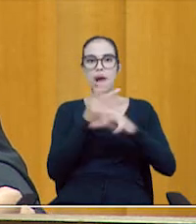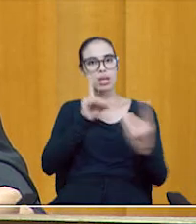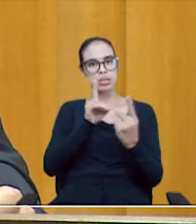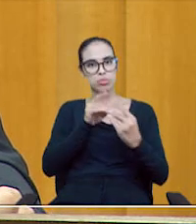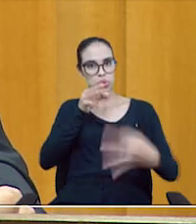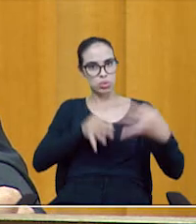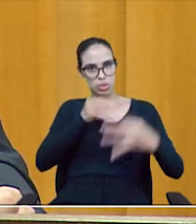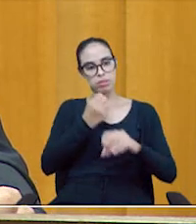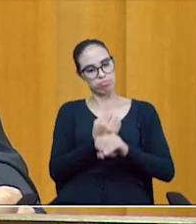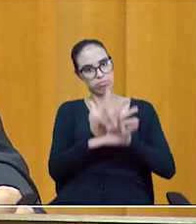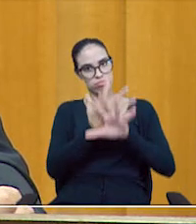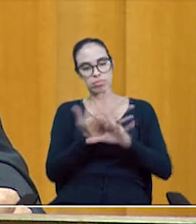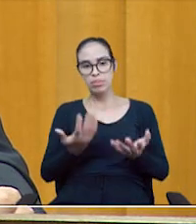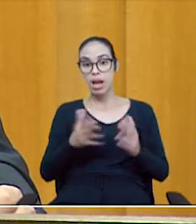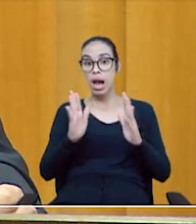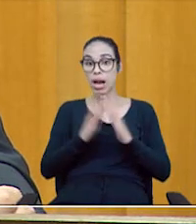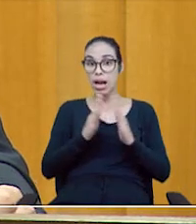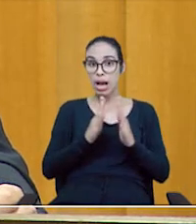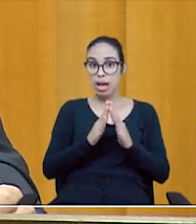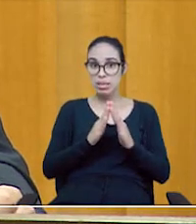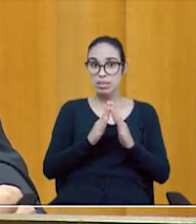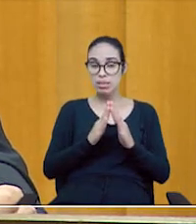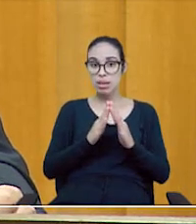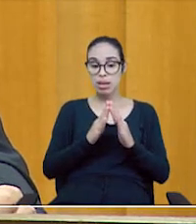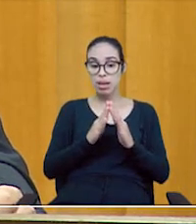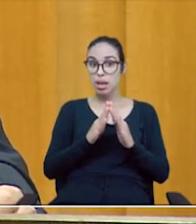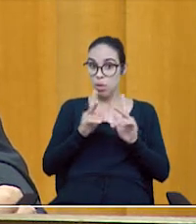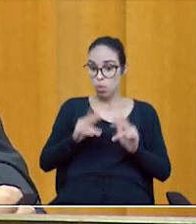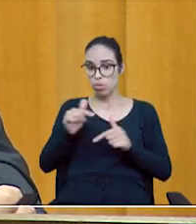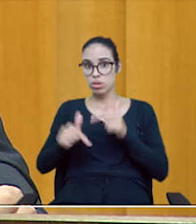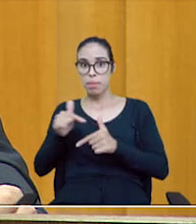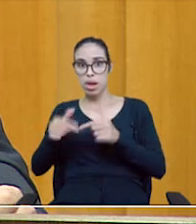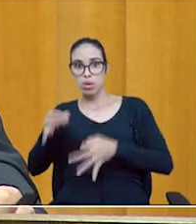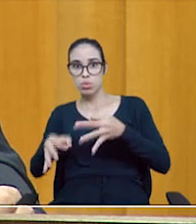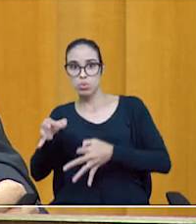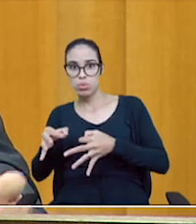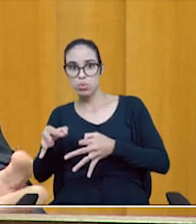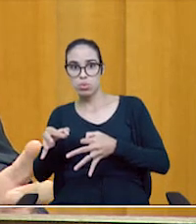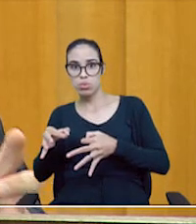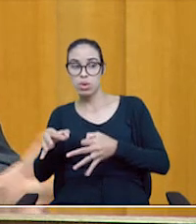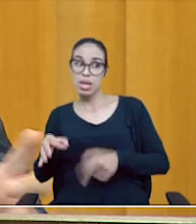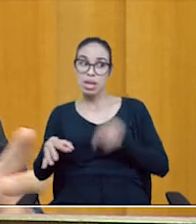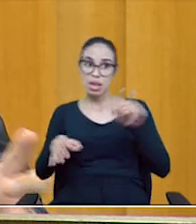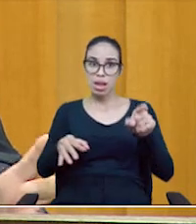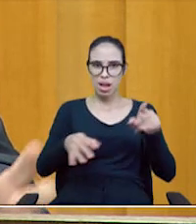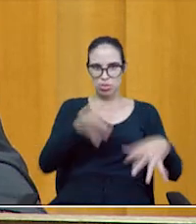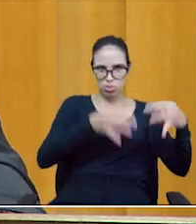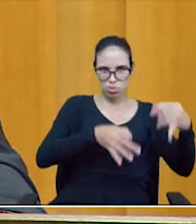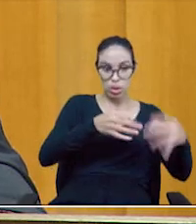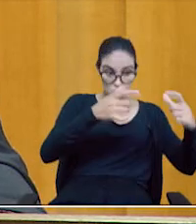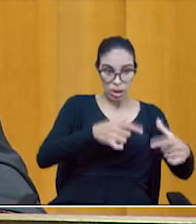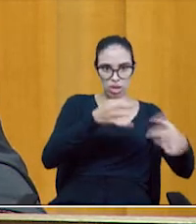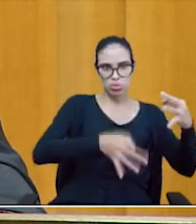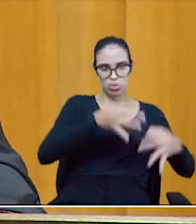casa como uma extensão do tribunal e o tribunal como uma extensão da casa. Nós estamos vivendo um mundo em que nós já não